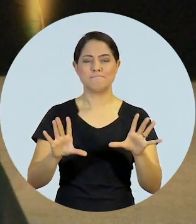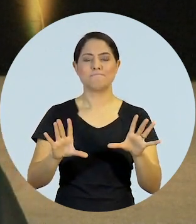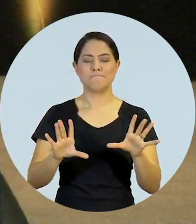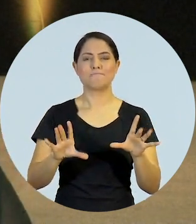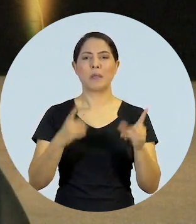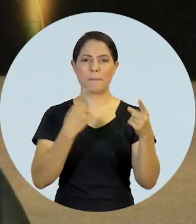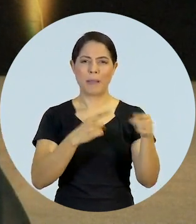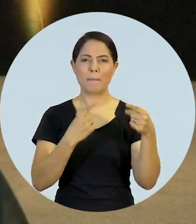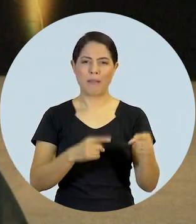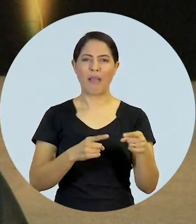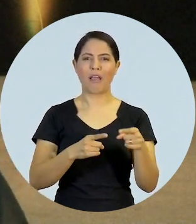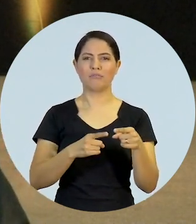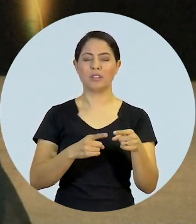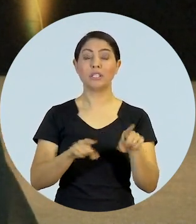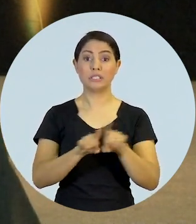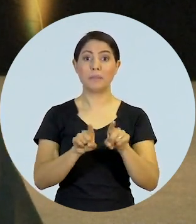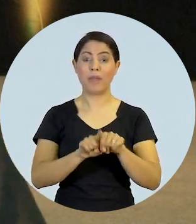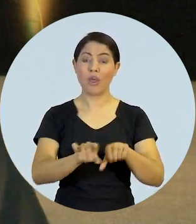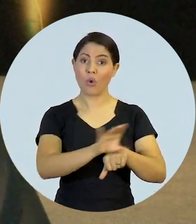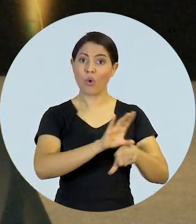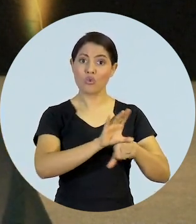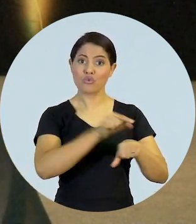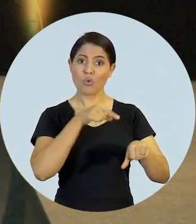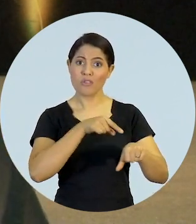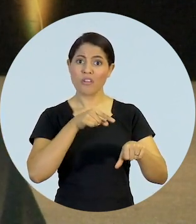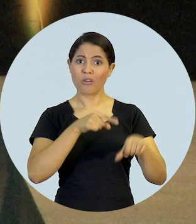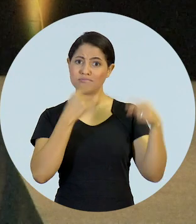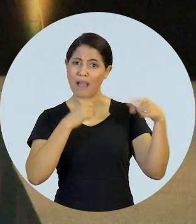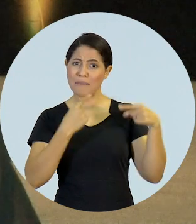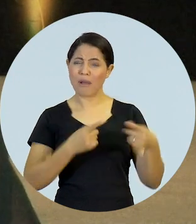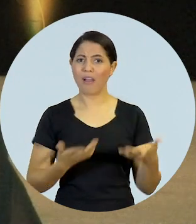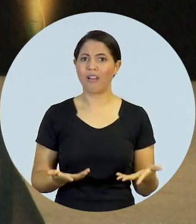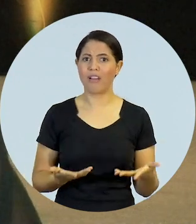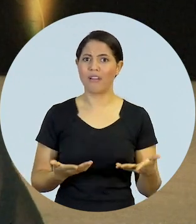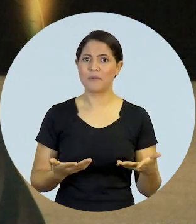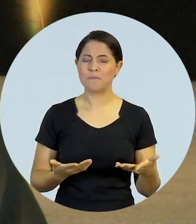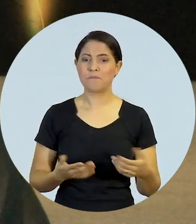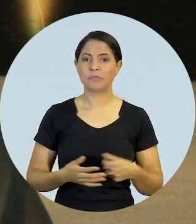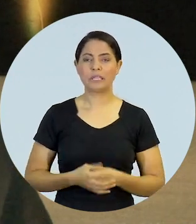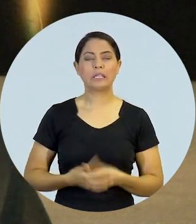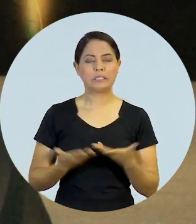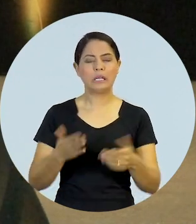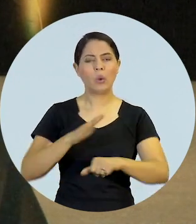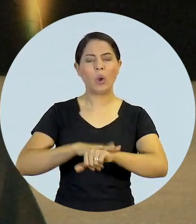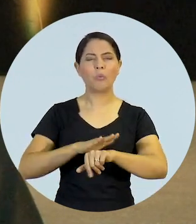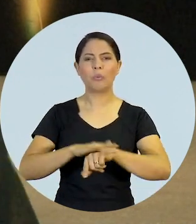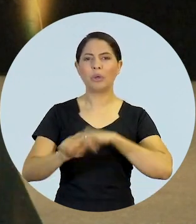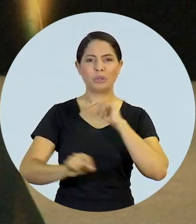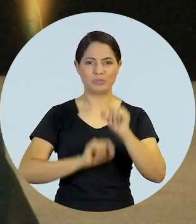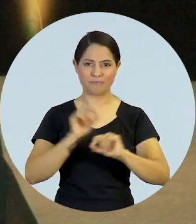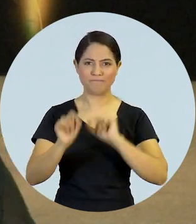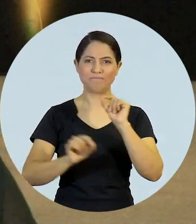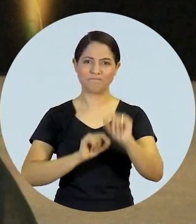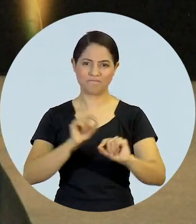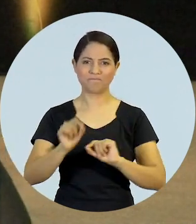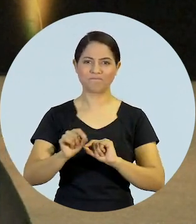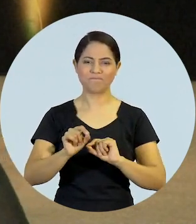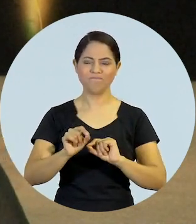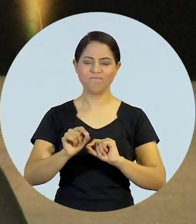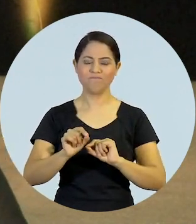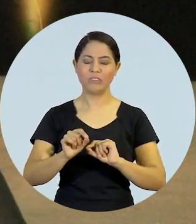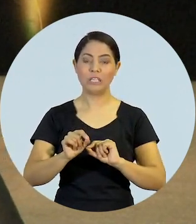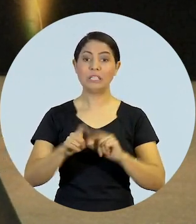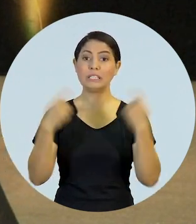democracia também está sendo atingida, a Constituição Federal também. E esse momento é um